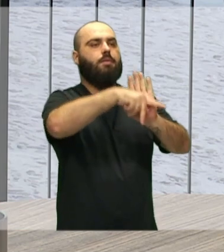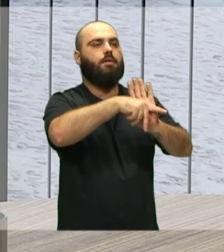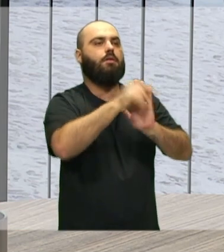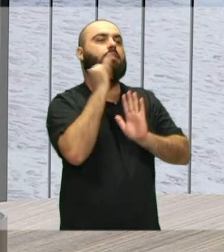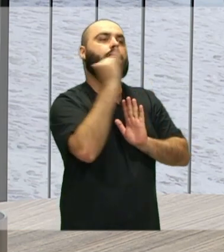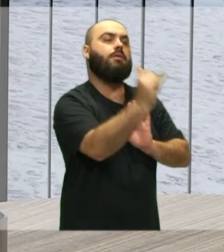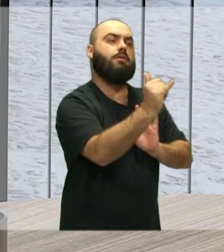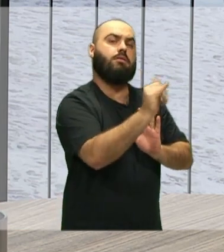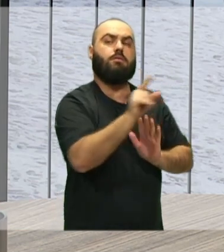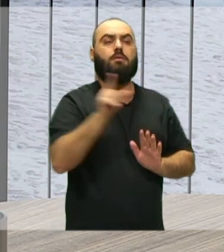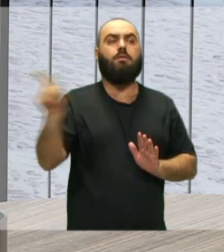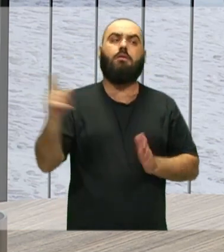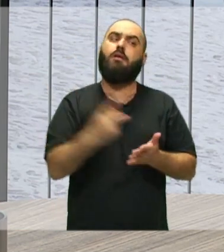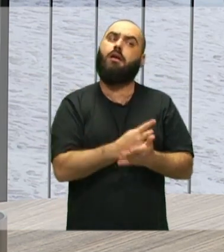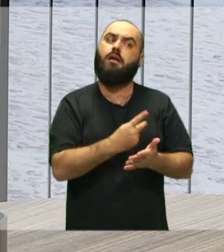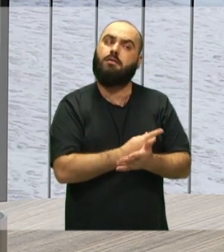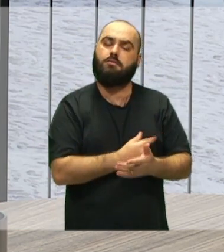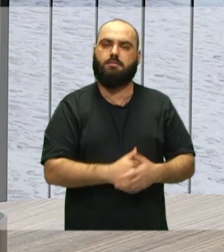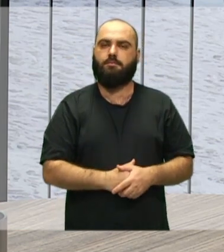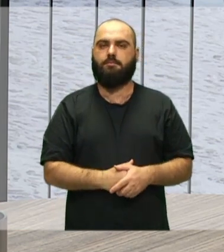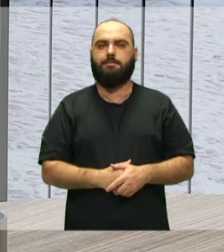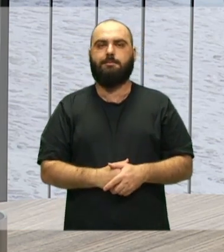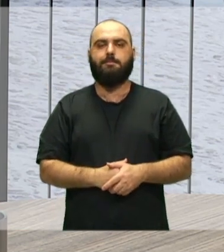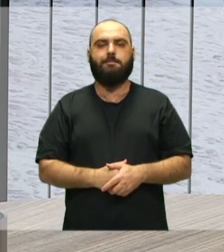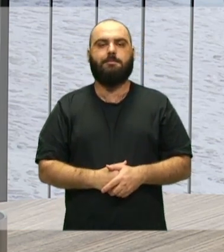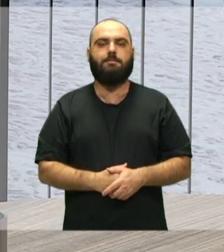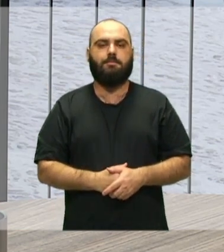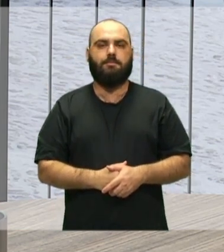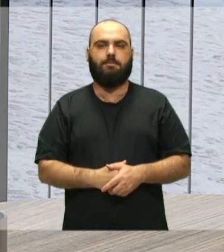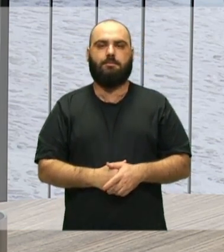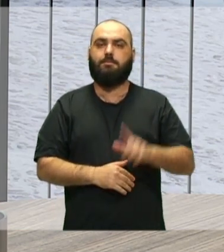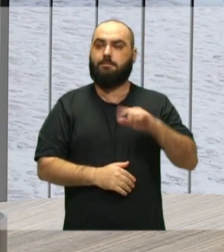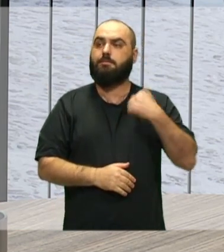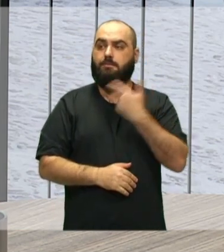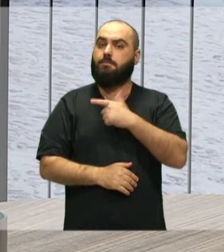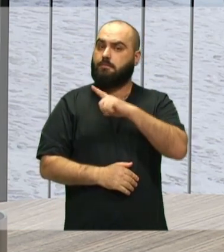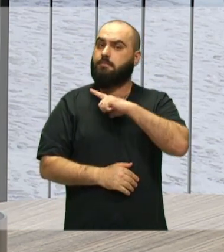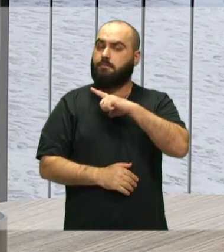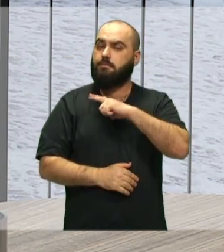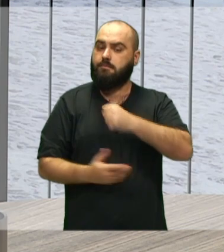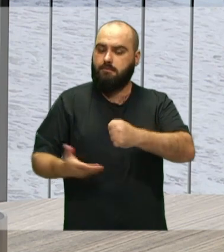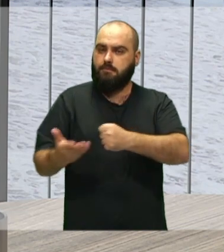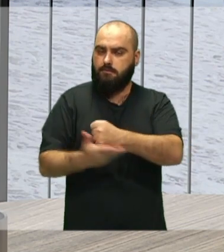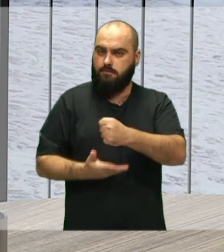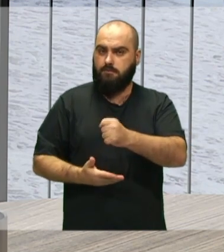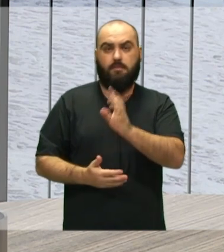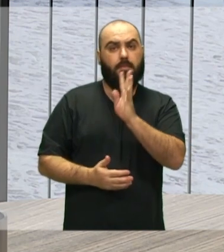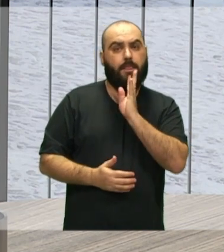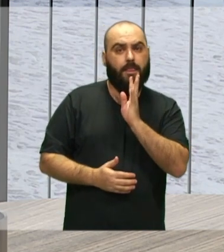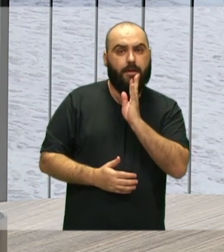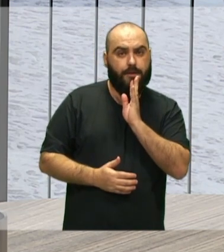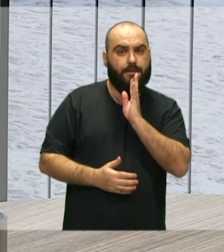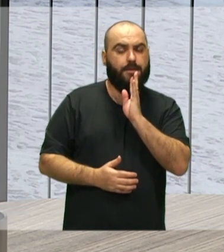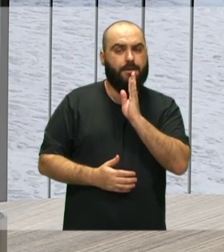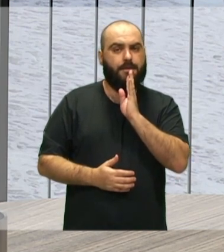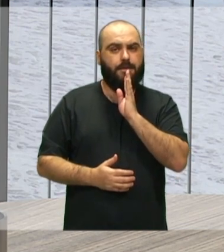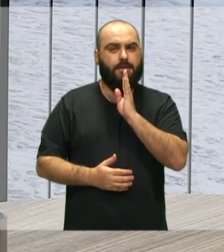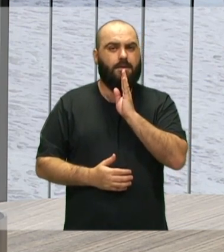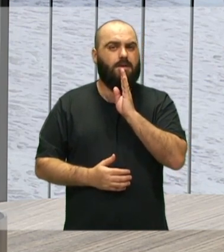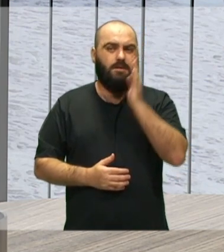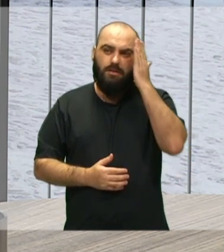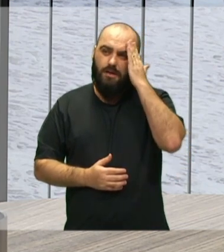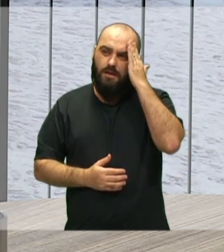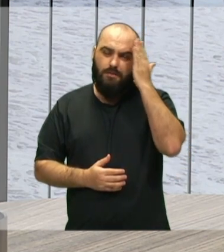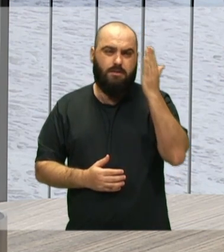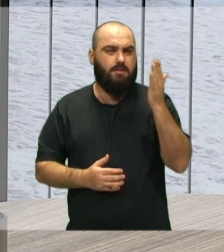por conta do princípio tal, tal. A partir do momento que a gente tem fundamento, a partir do momento que a gente tem conhecimento, e que esse conhecimento seja dado lá no início, assim